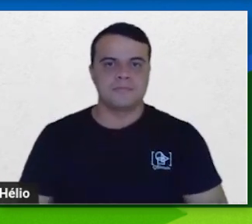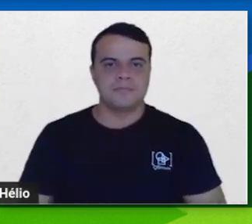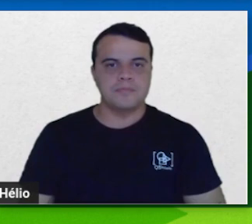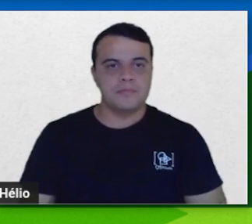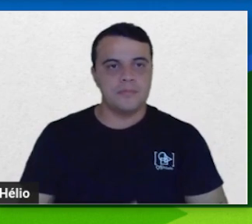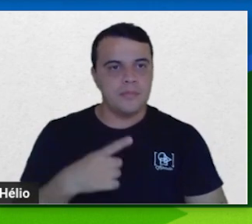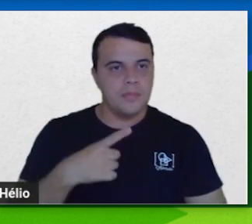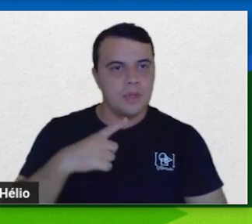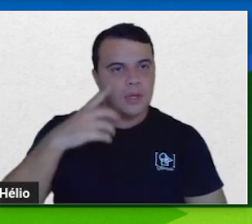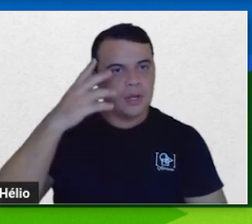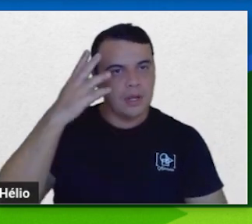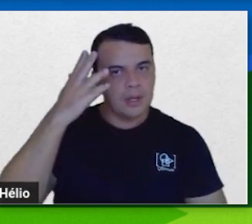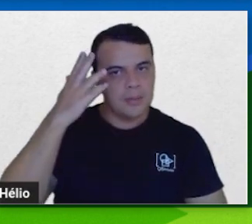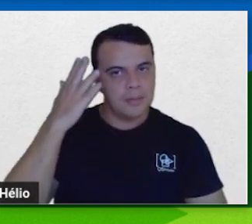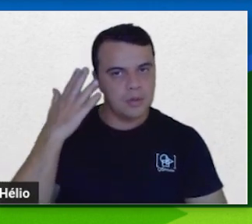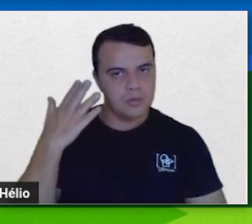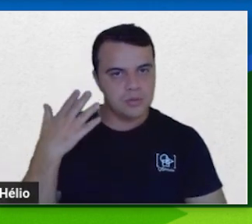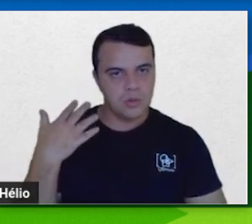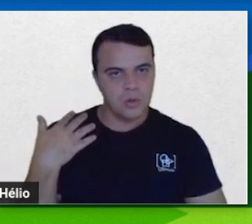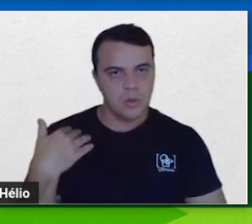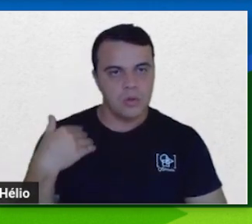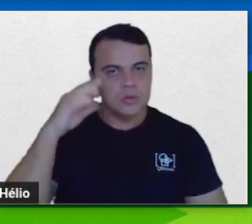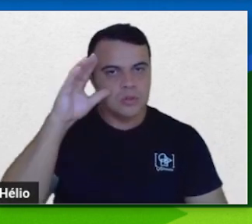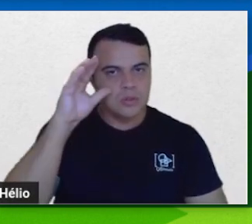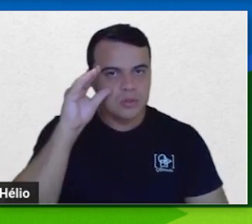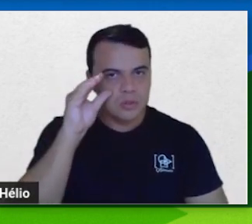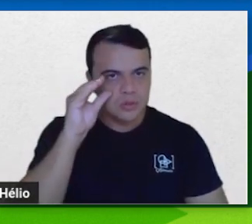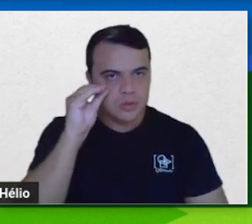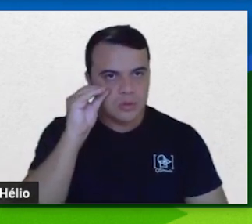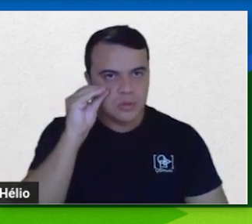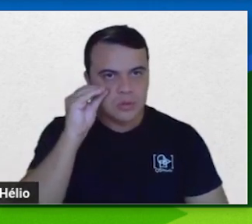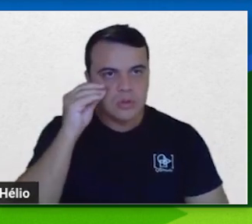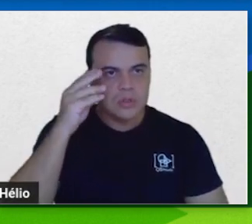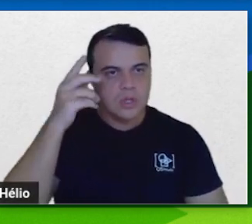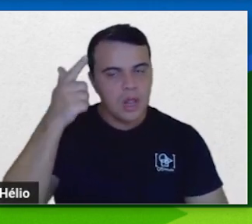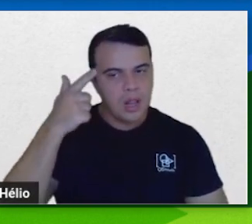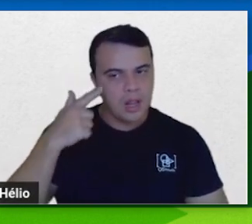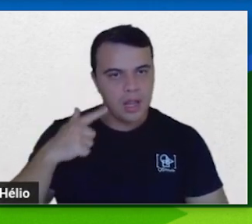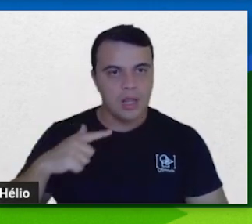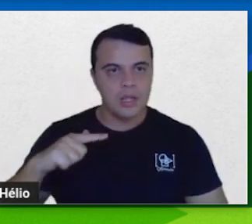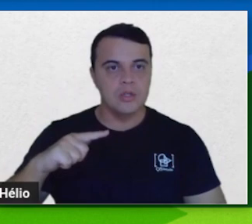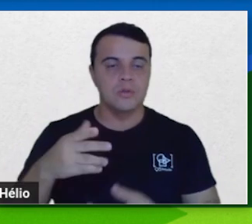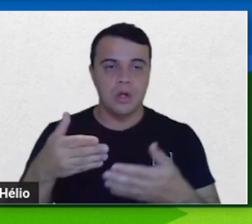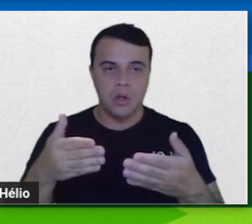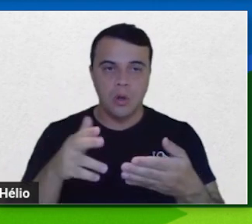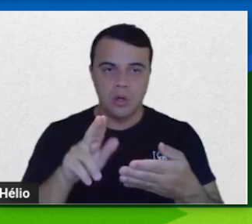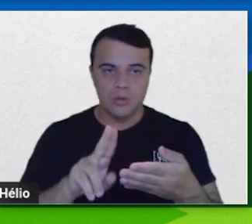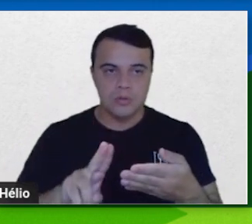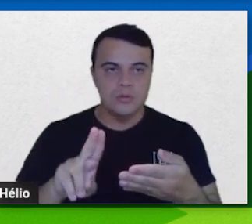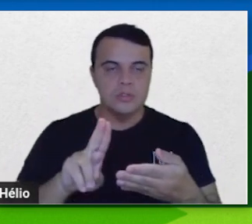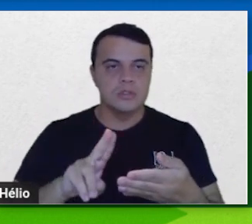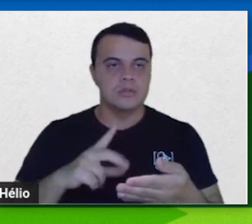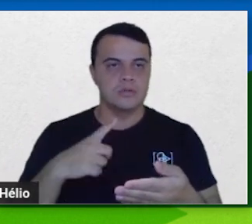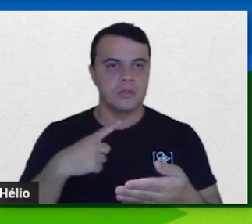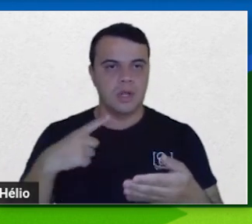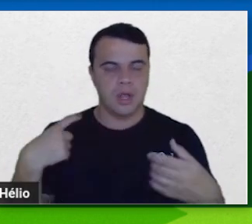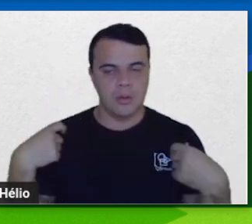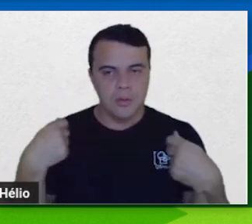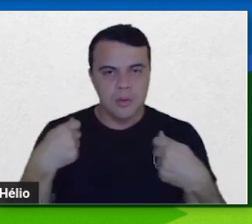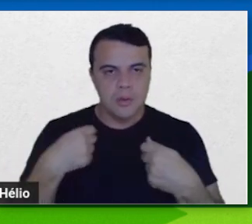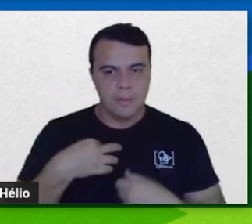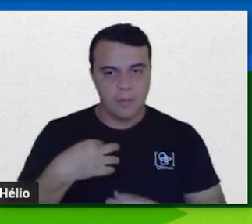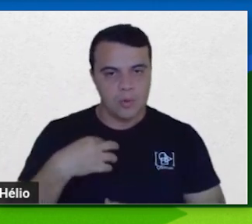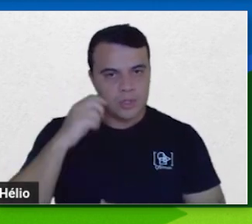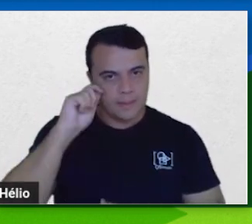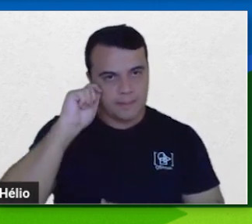tenho os cabelos longos e escuros, lisos. Eu estou usando uma blusa preta,